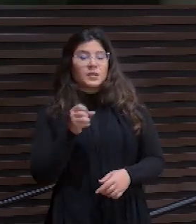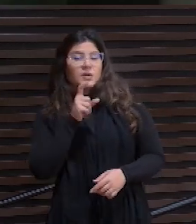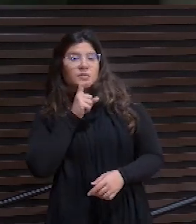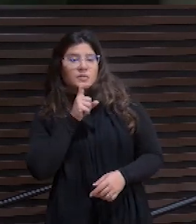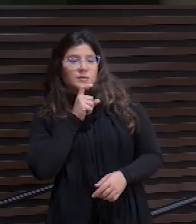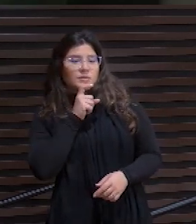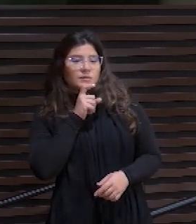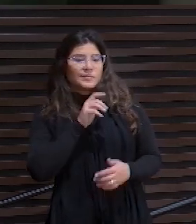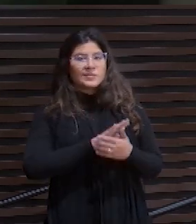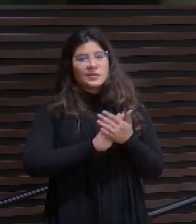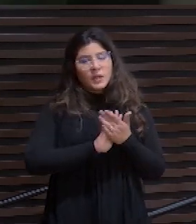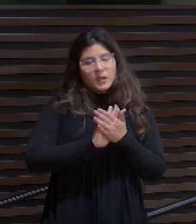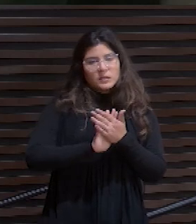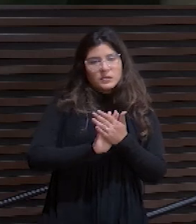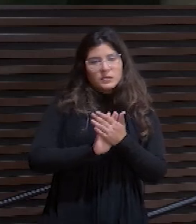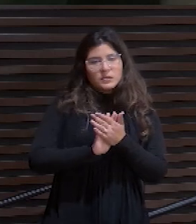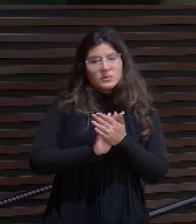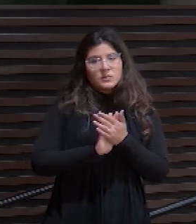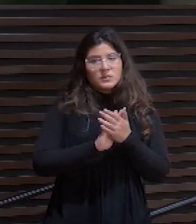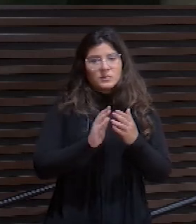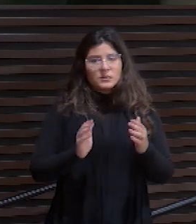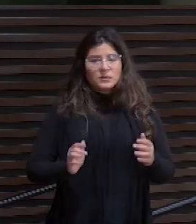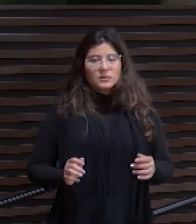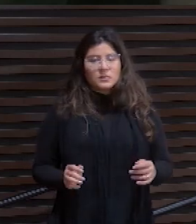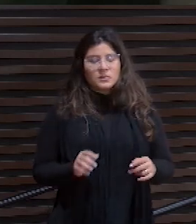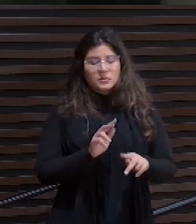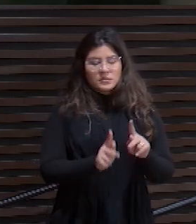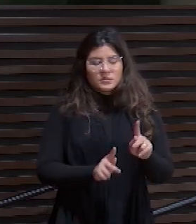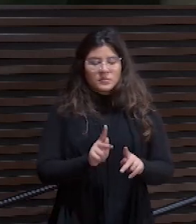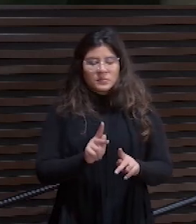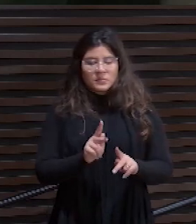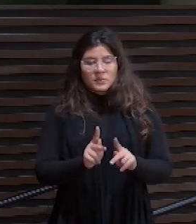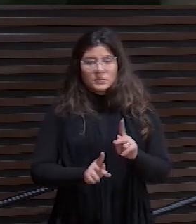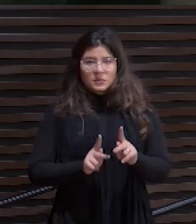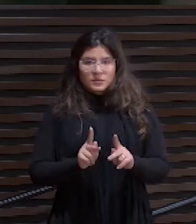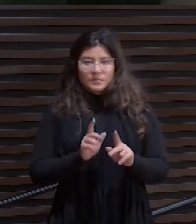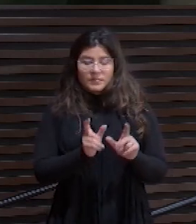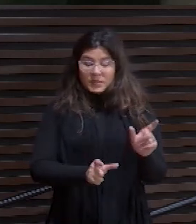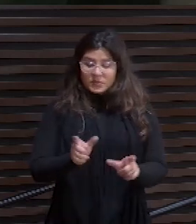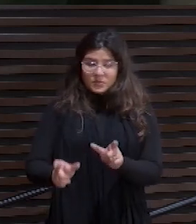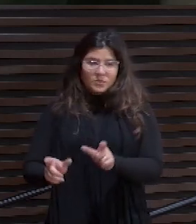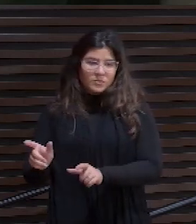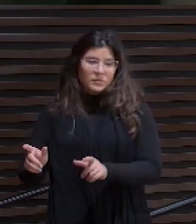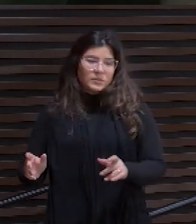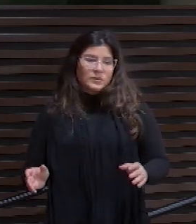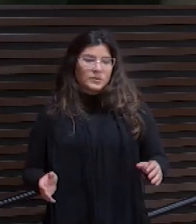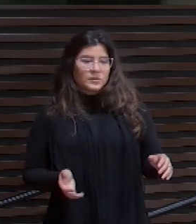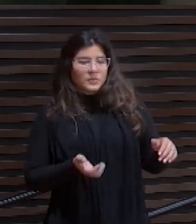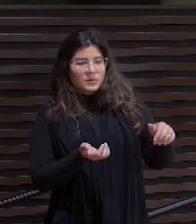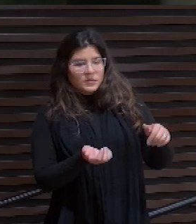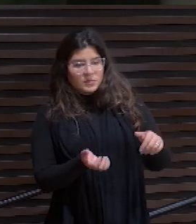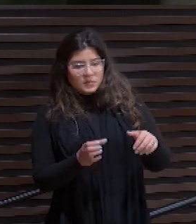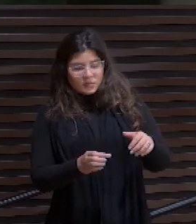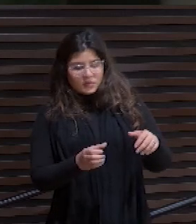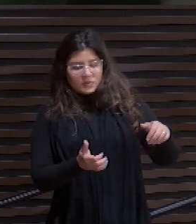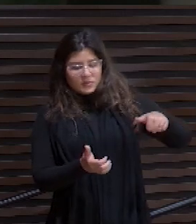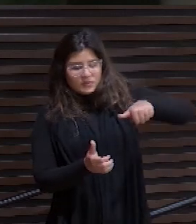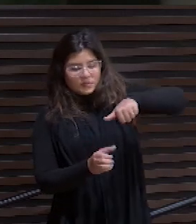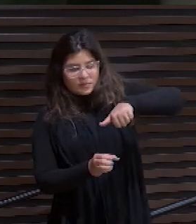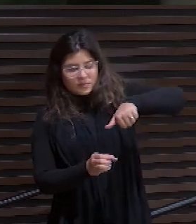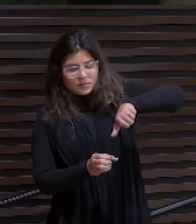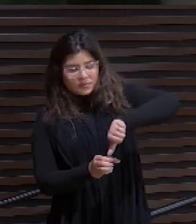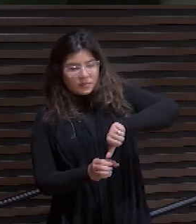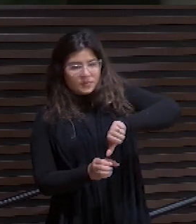eles armazenavam o vinho dentro de odres. Por quê? Porque quando você armazena um vinho novo dentro de um